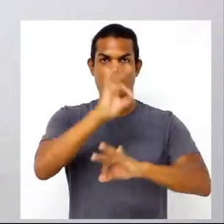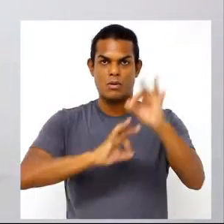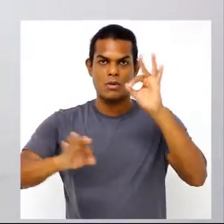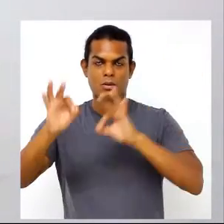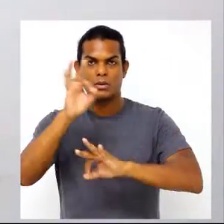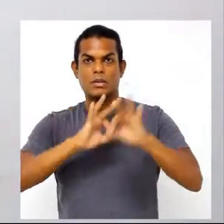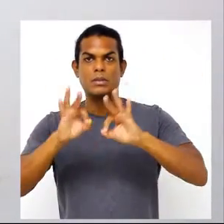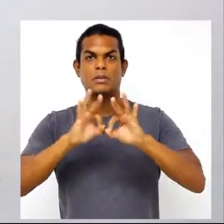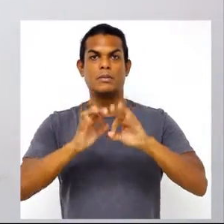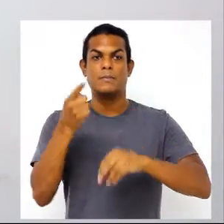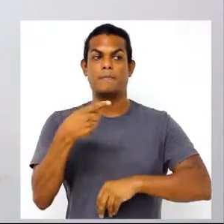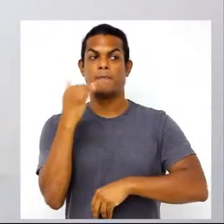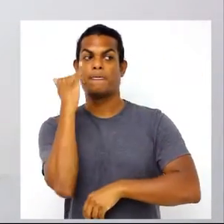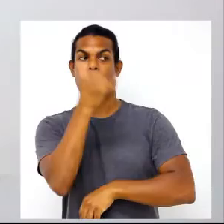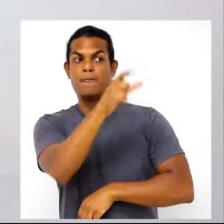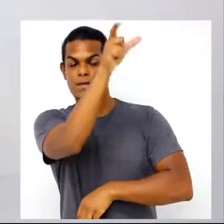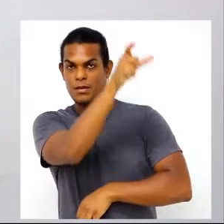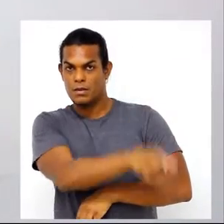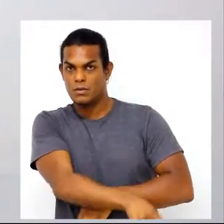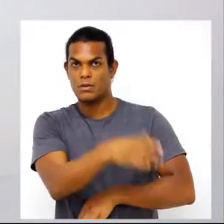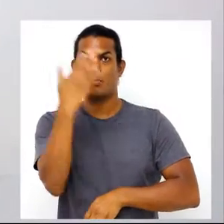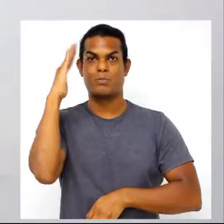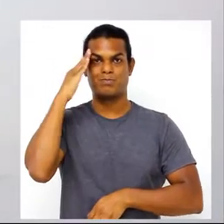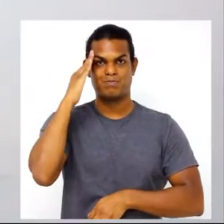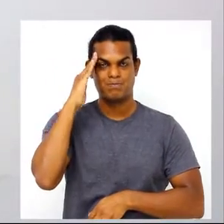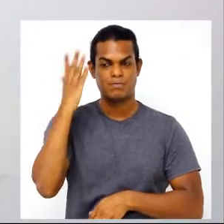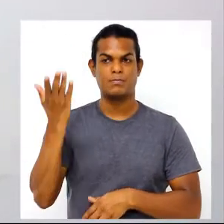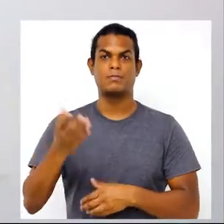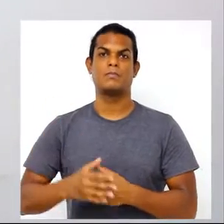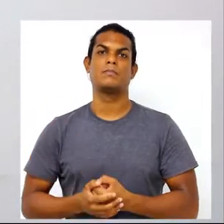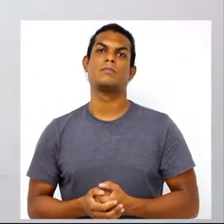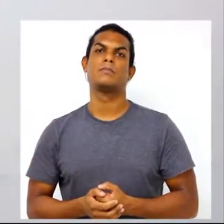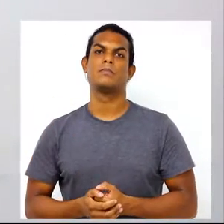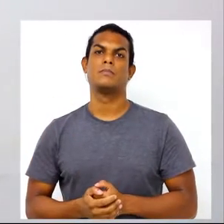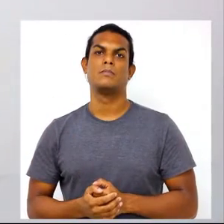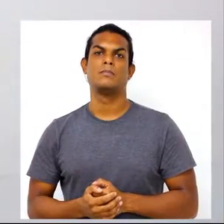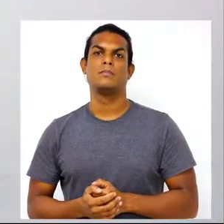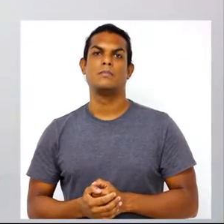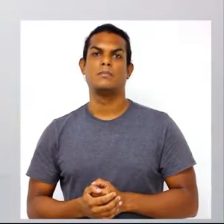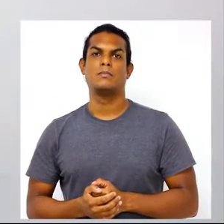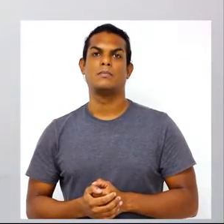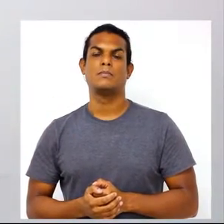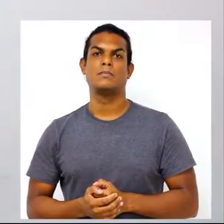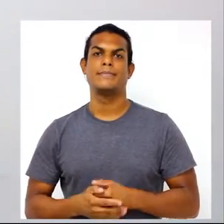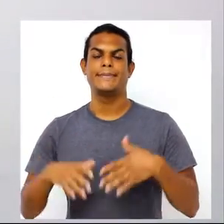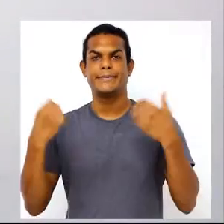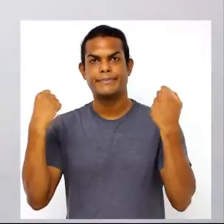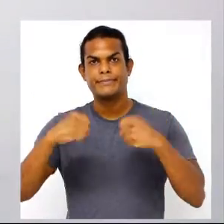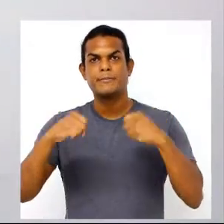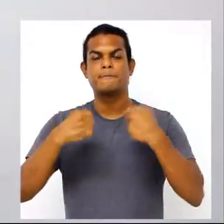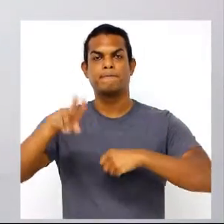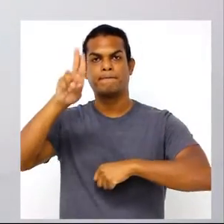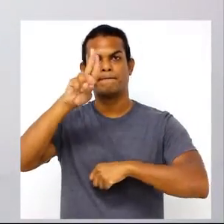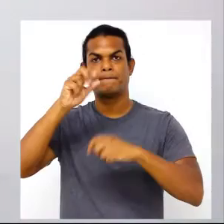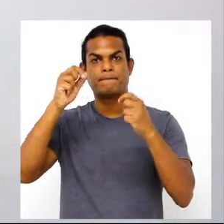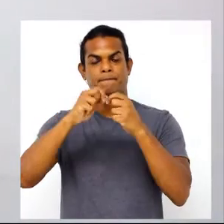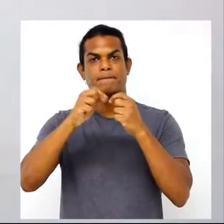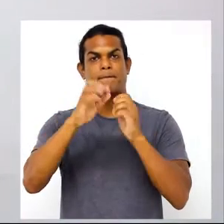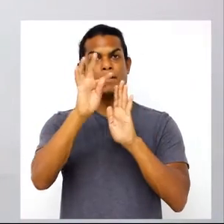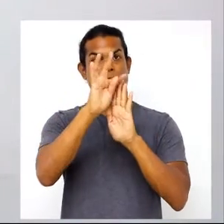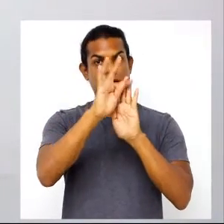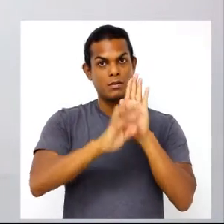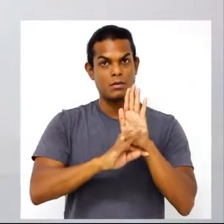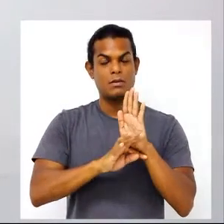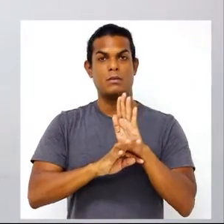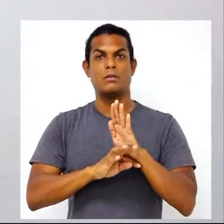organizada para que o meu interlocutor, ele possa me entender, né? Então, para isso, precisamos